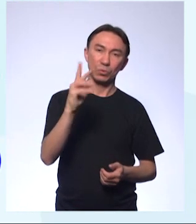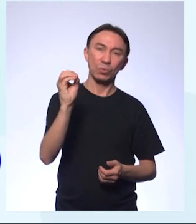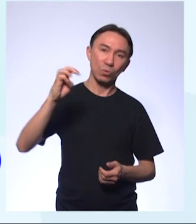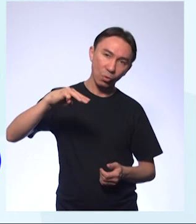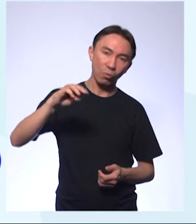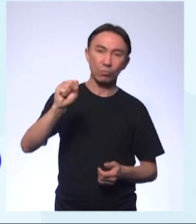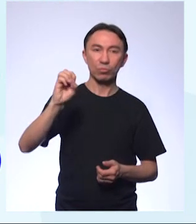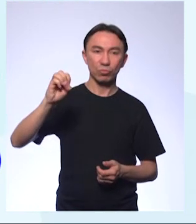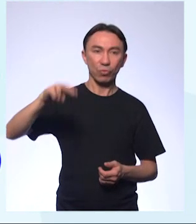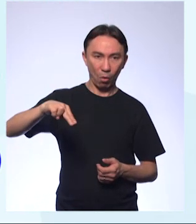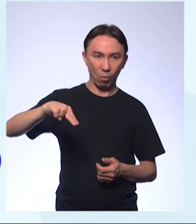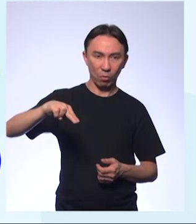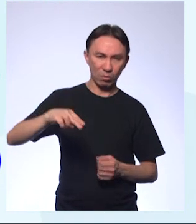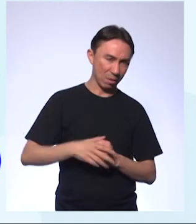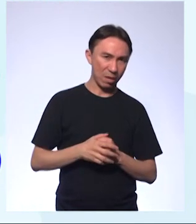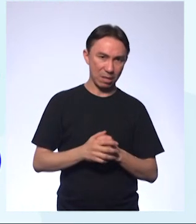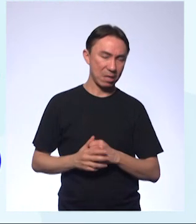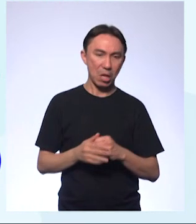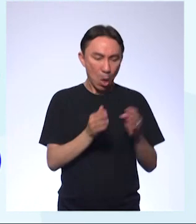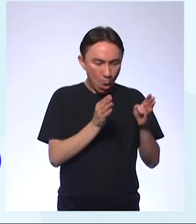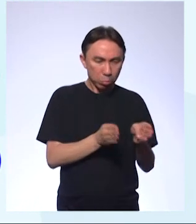documentadas. O próximo.